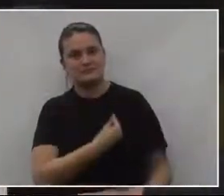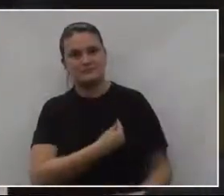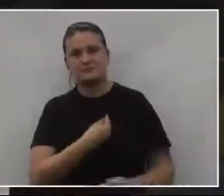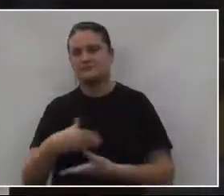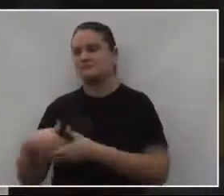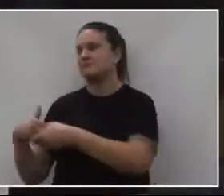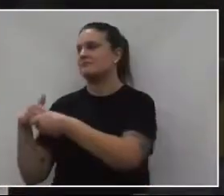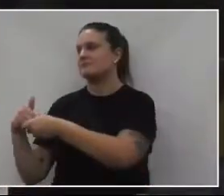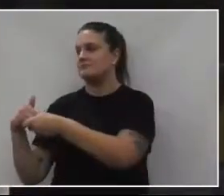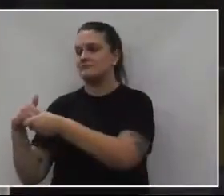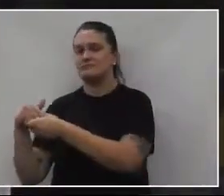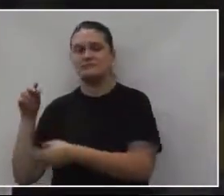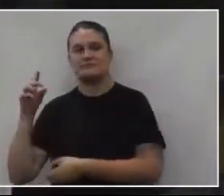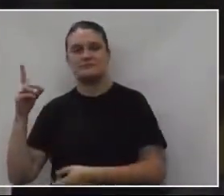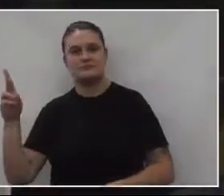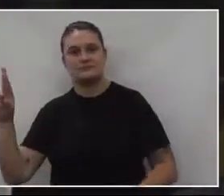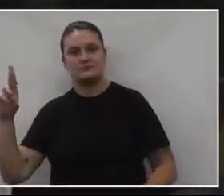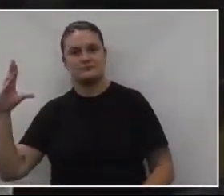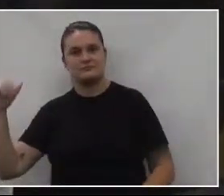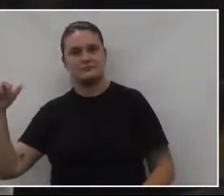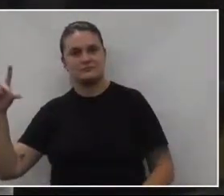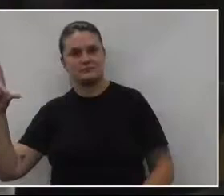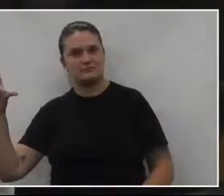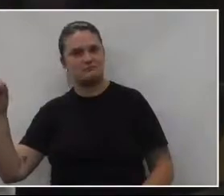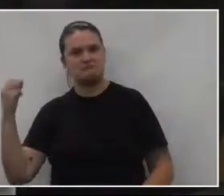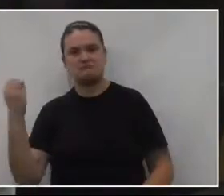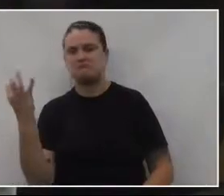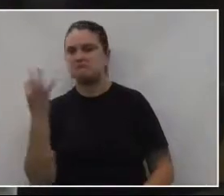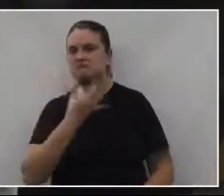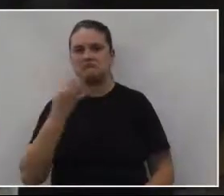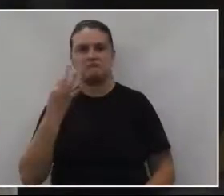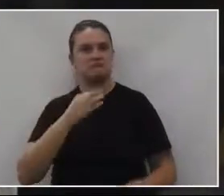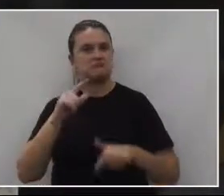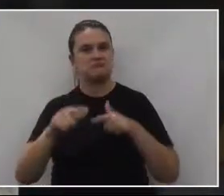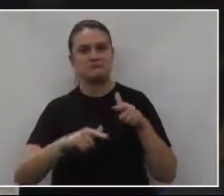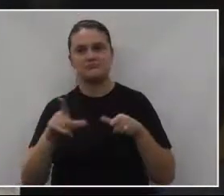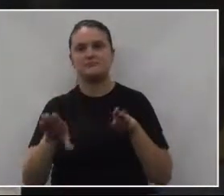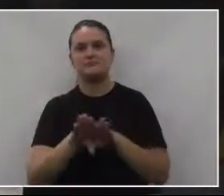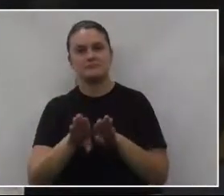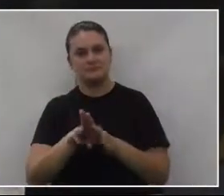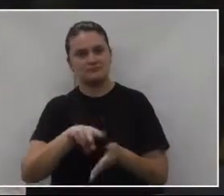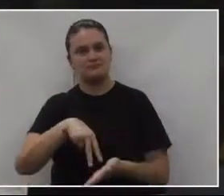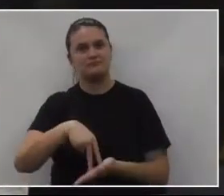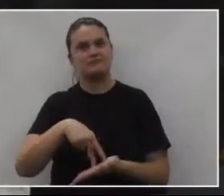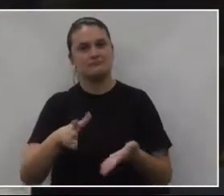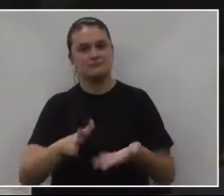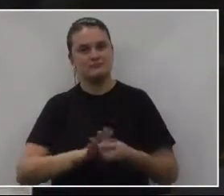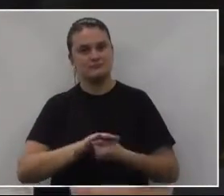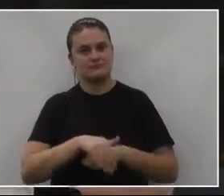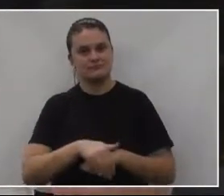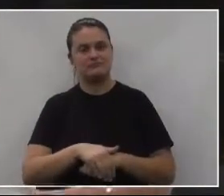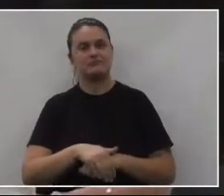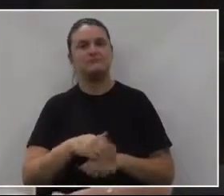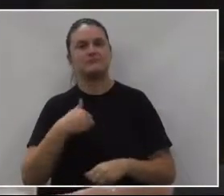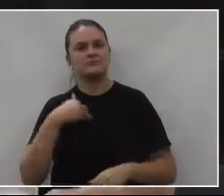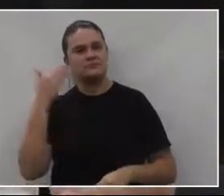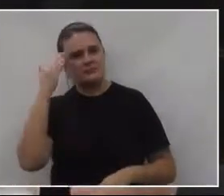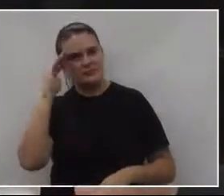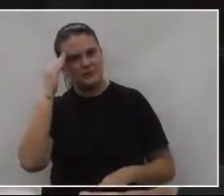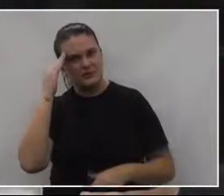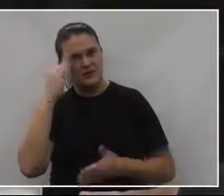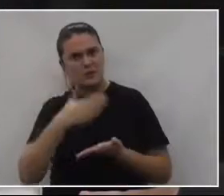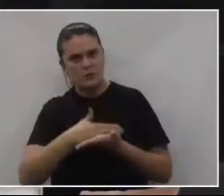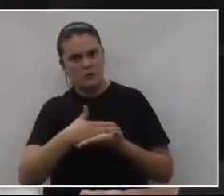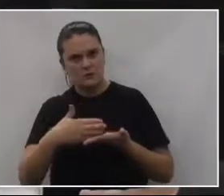doutor Carlos pelo brilhante trabalho que faz e também pela sua presença na noite de hoje. O que eu pude entender de